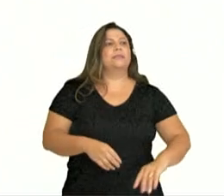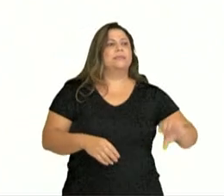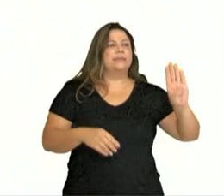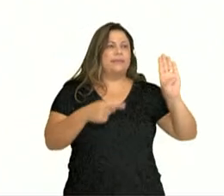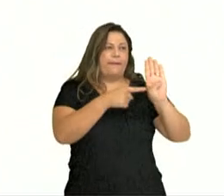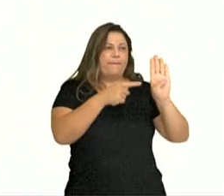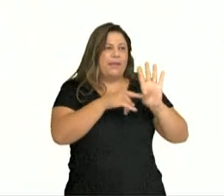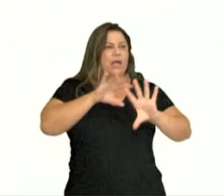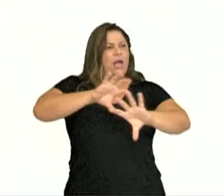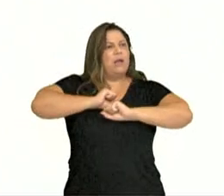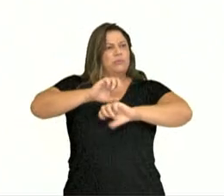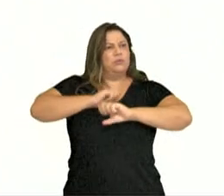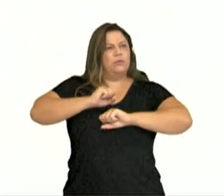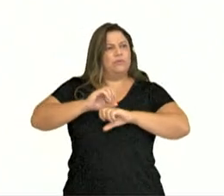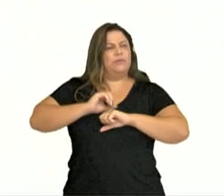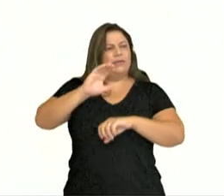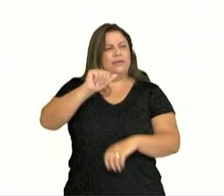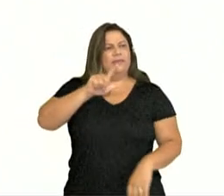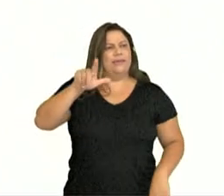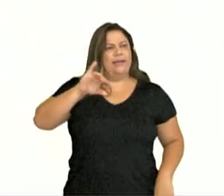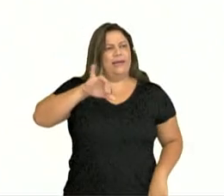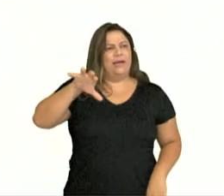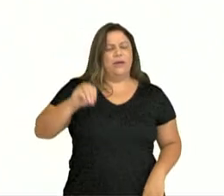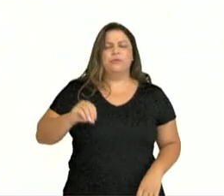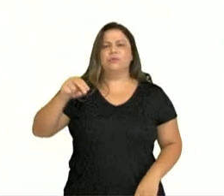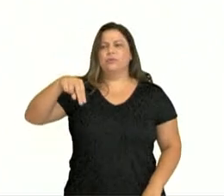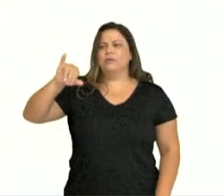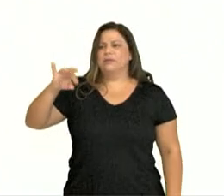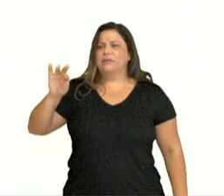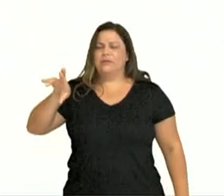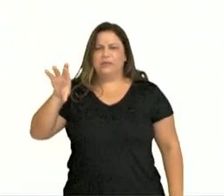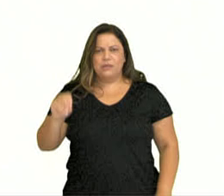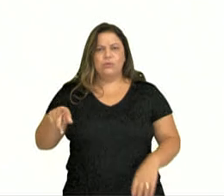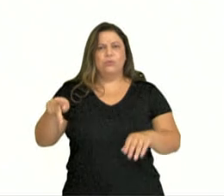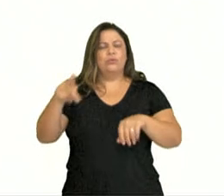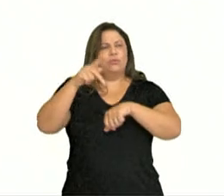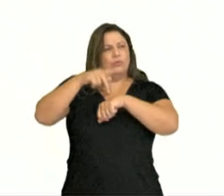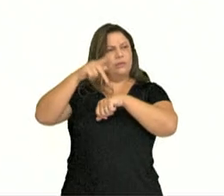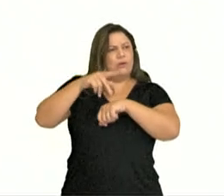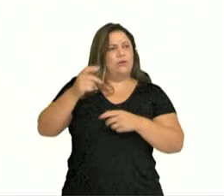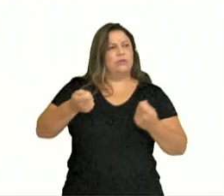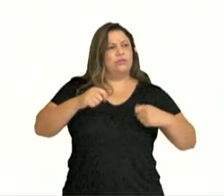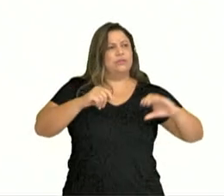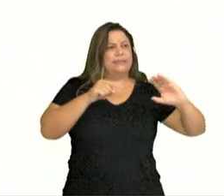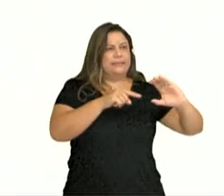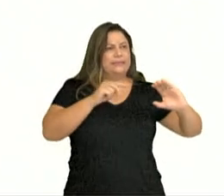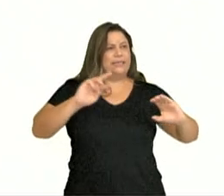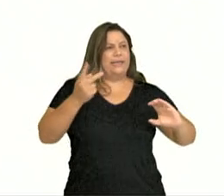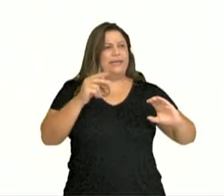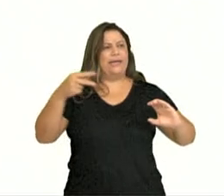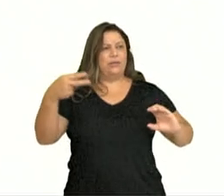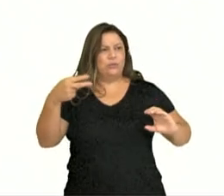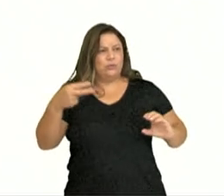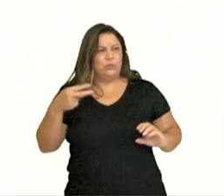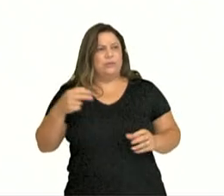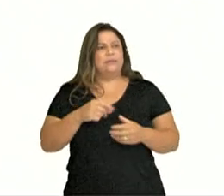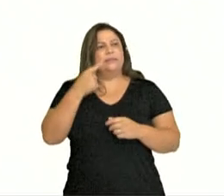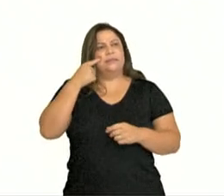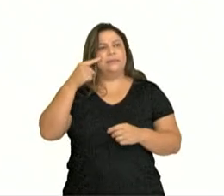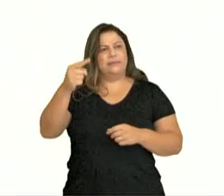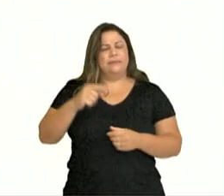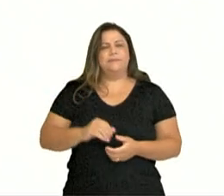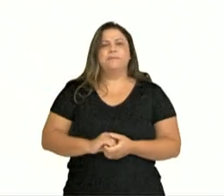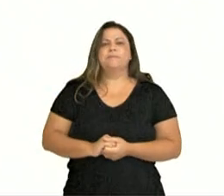nitrogênio diretamente das rochas, C, fixar o hidrogênio atmosférico sob a forma de matéria orgânica,